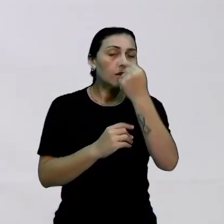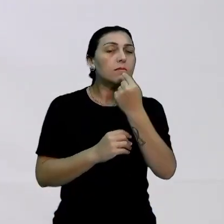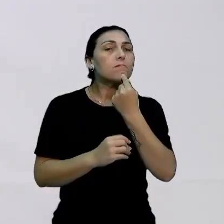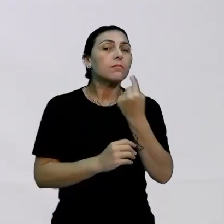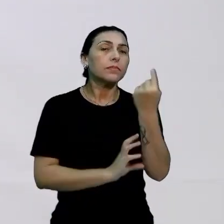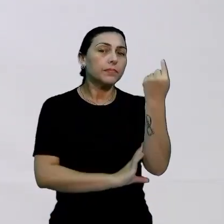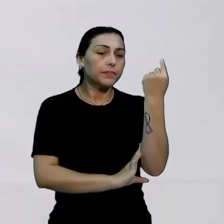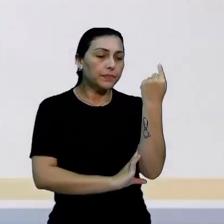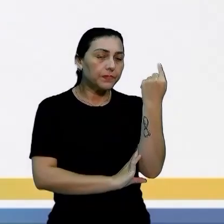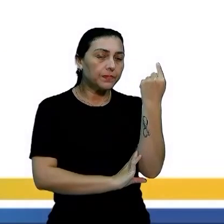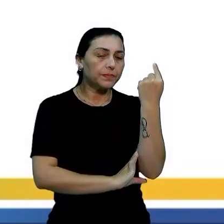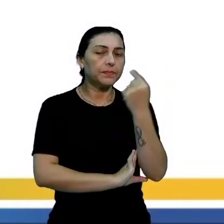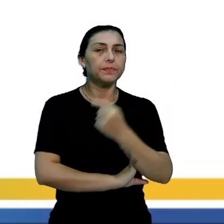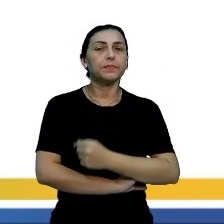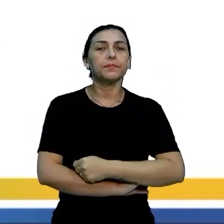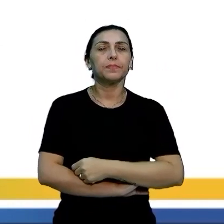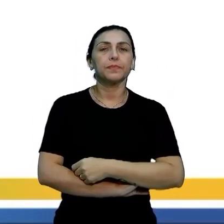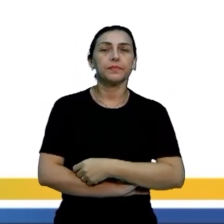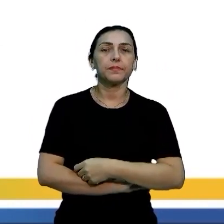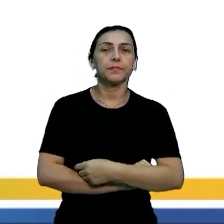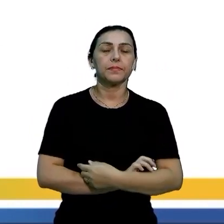deixa eu só voltar aqui um pouquinho.